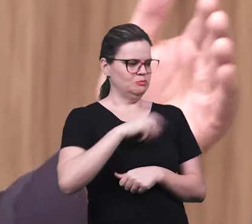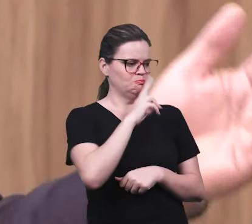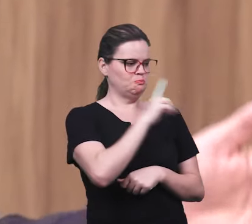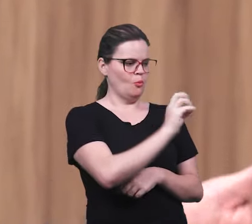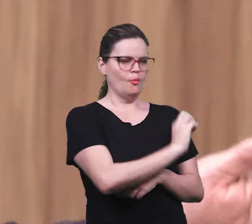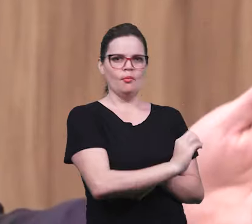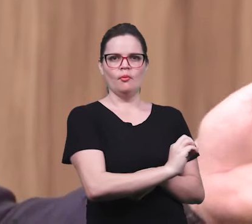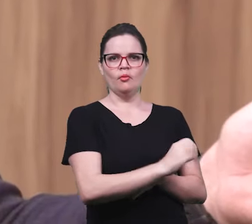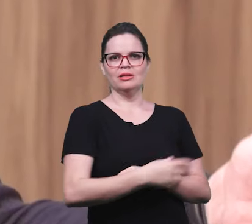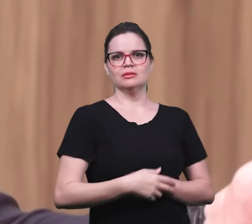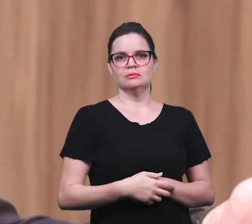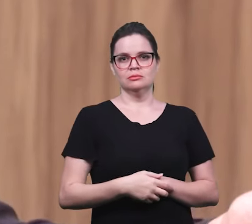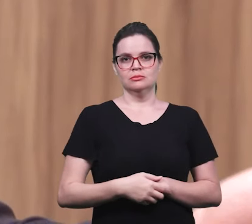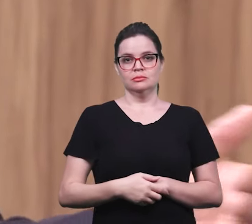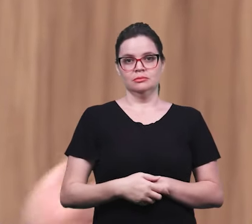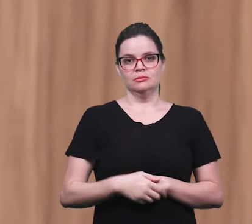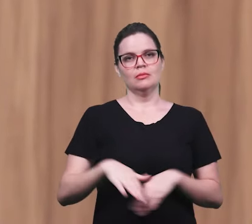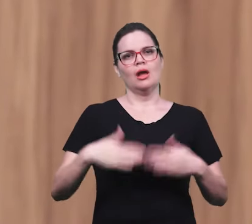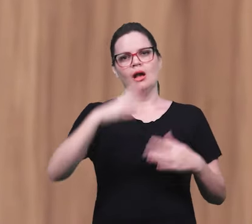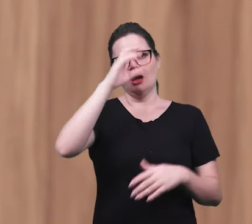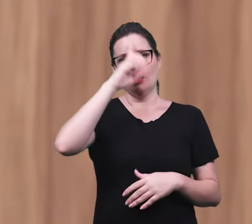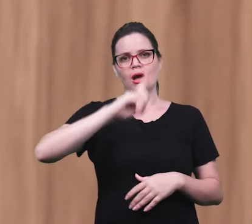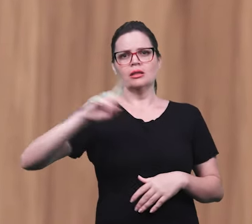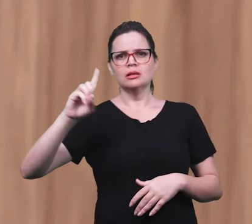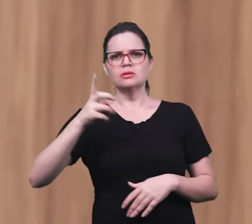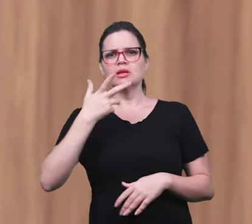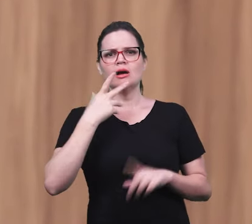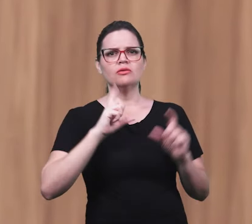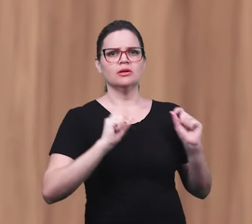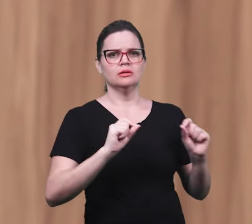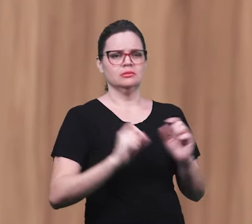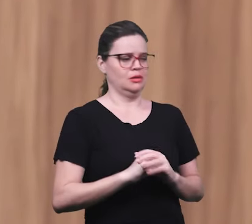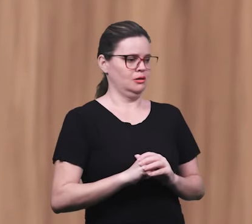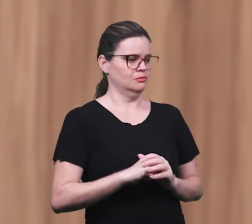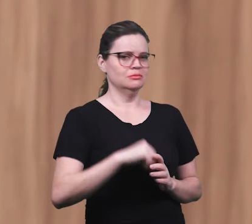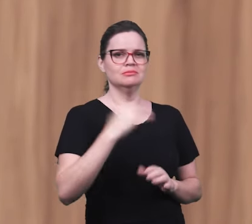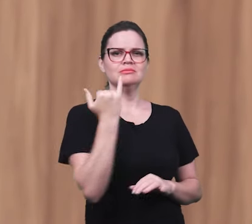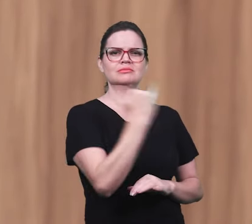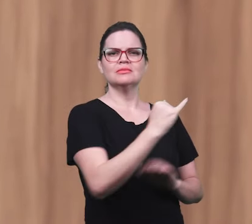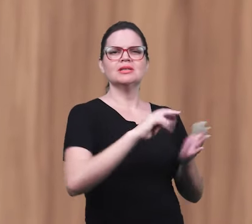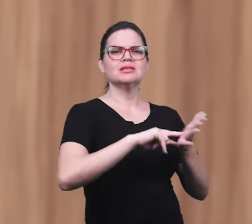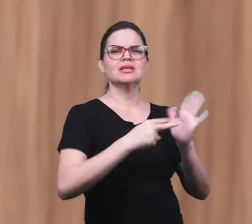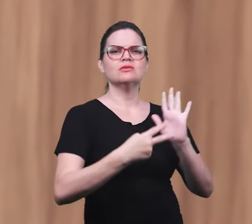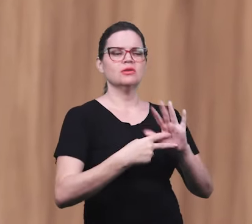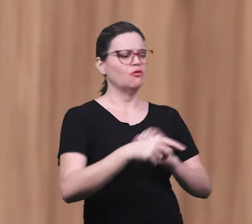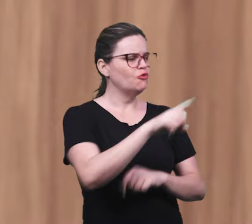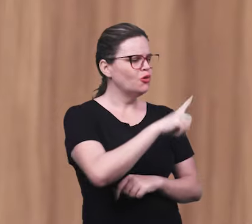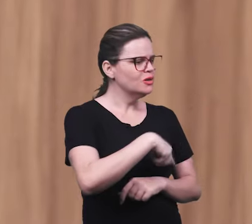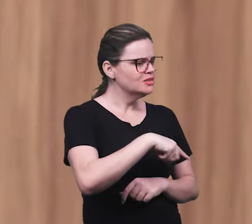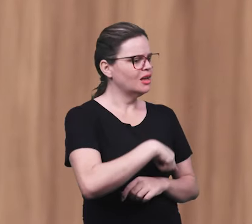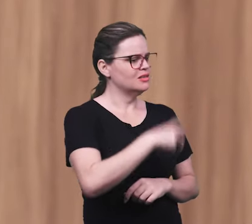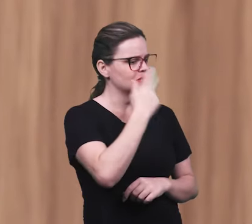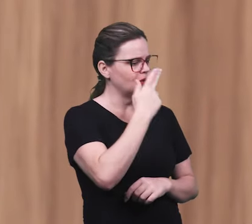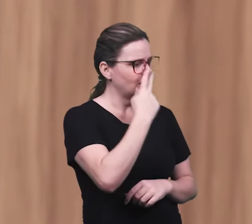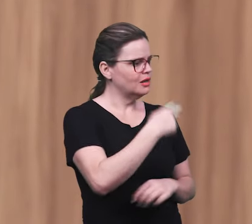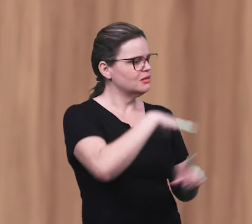está sendo gerada porque estão dando ouvido àqueles que não podem fazer nada. Na hora que Elias ele